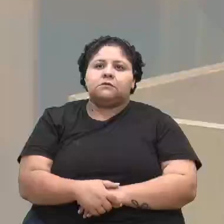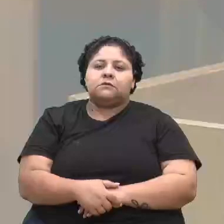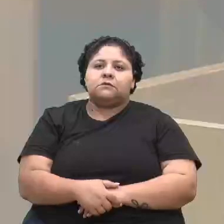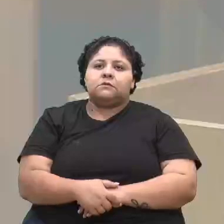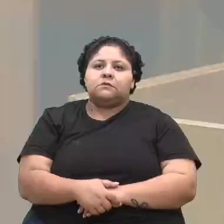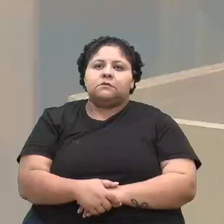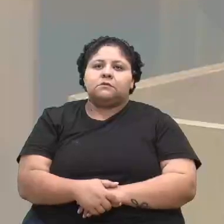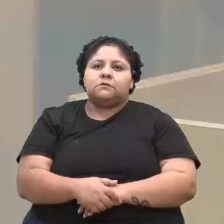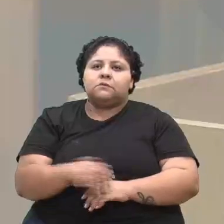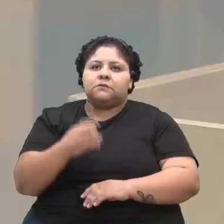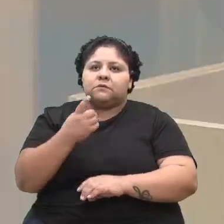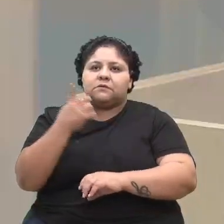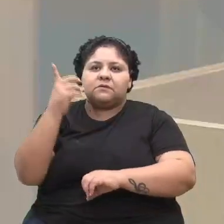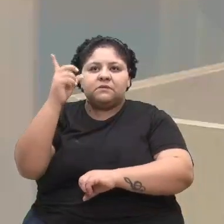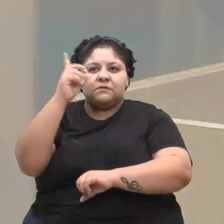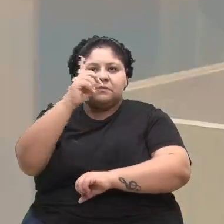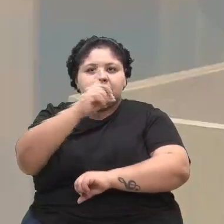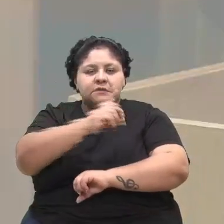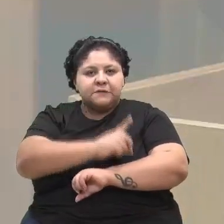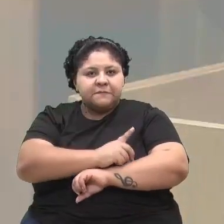Bom dia, senhores